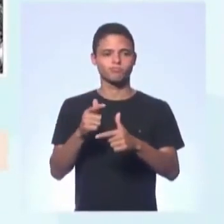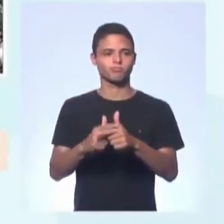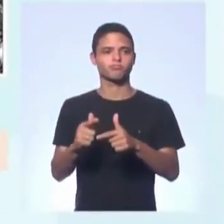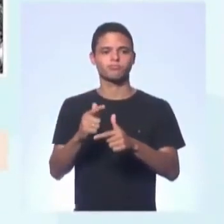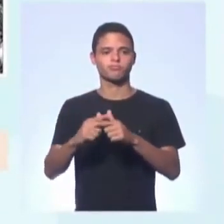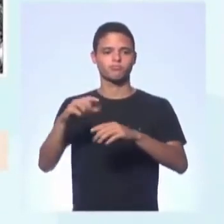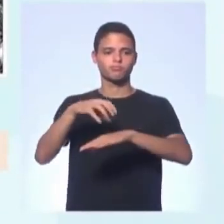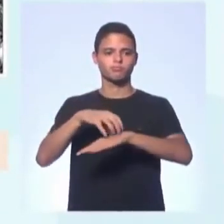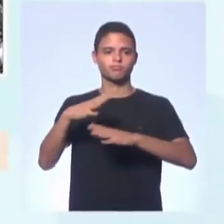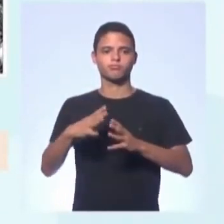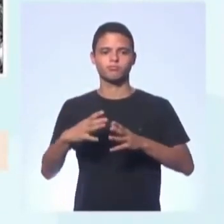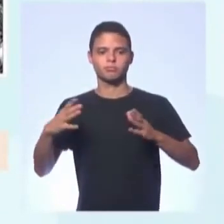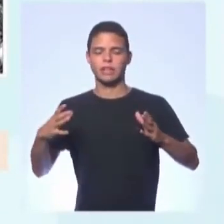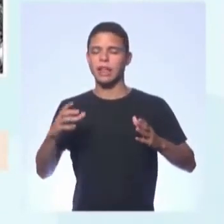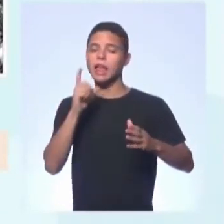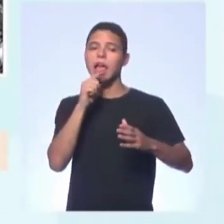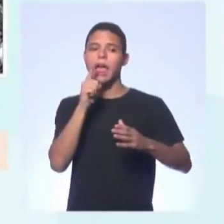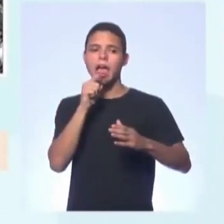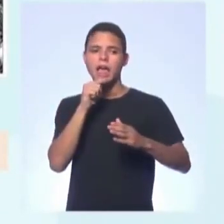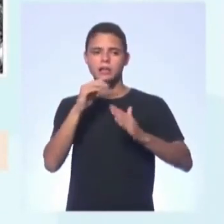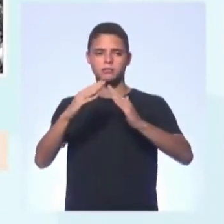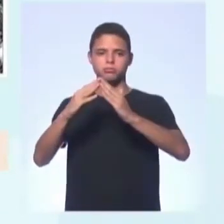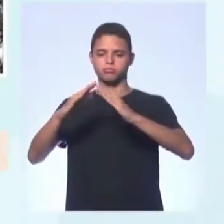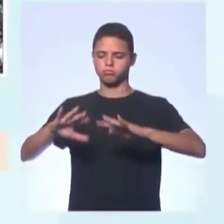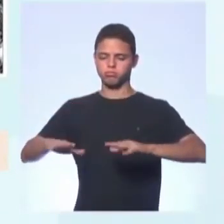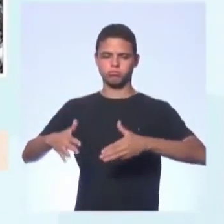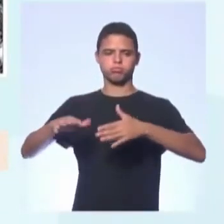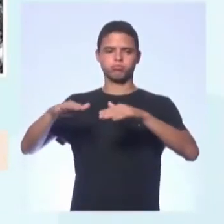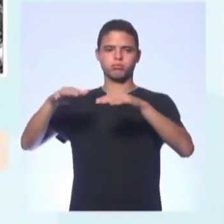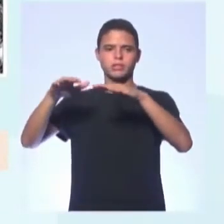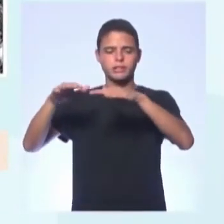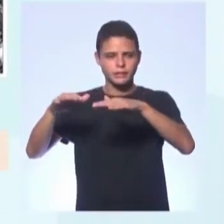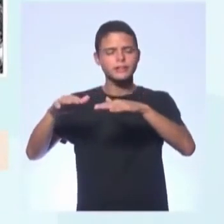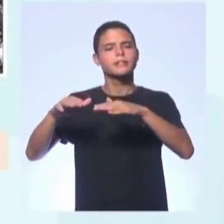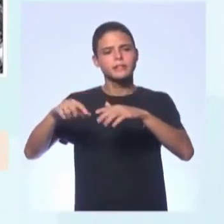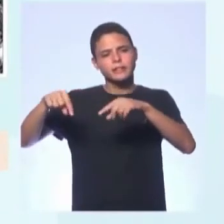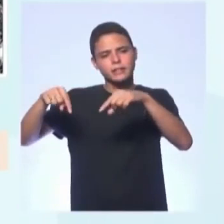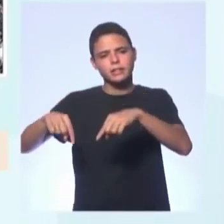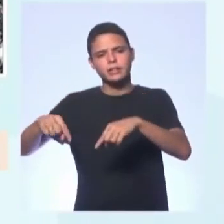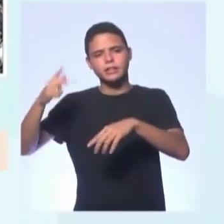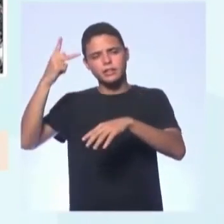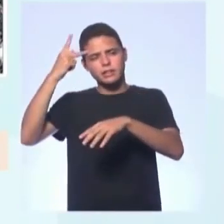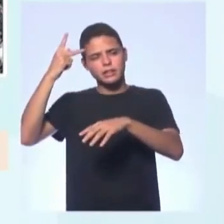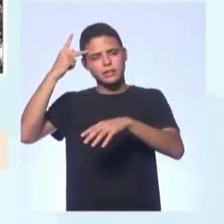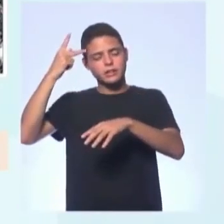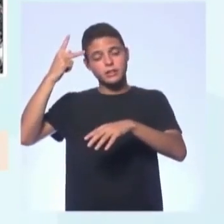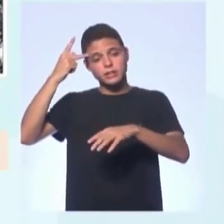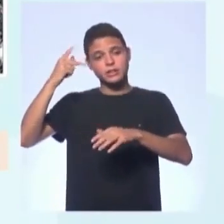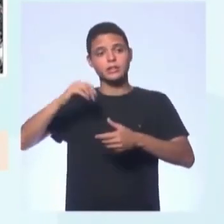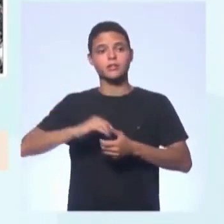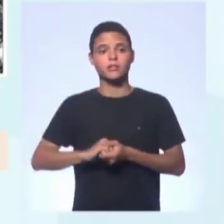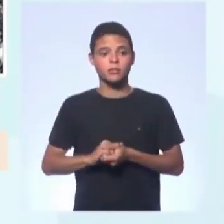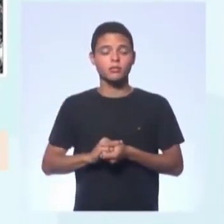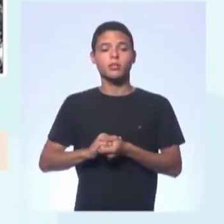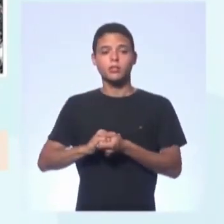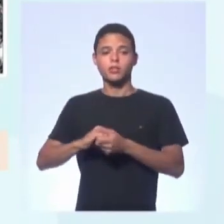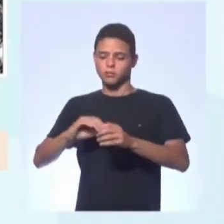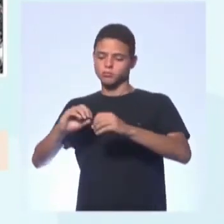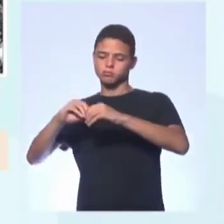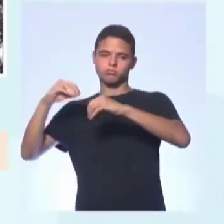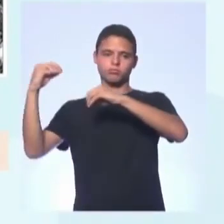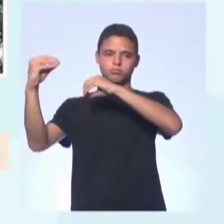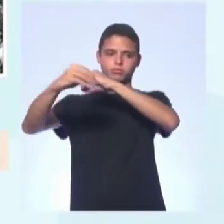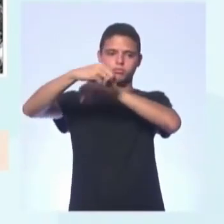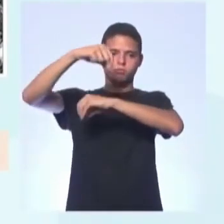centros, pontos de alagamento, né, a região metropolitana de São Paulo. Então, é uma imagem de satélite, né, à esquerda aí